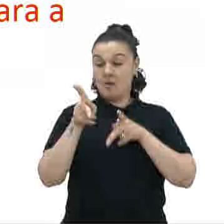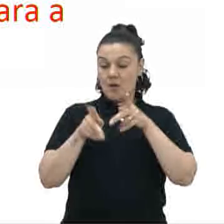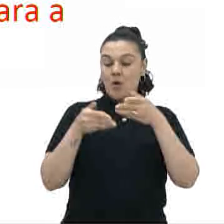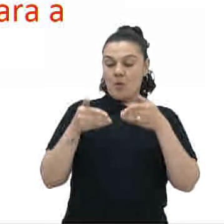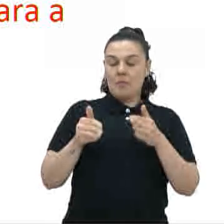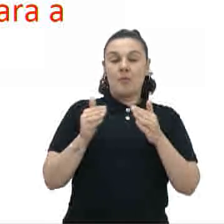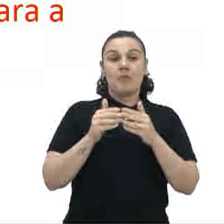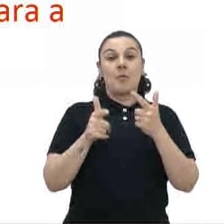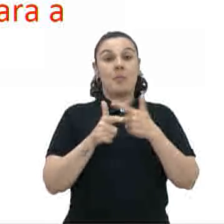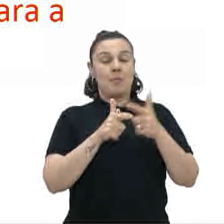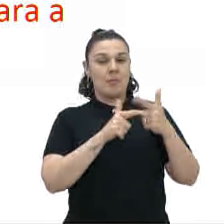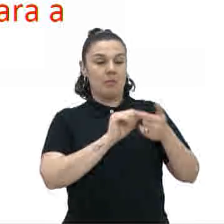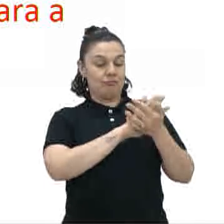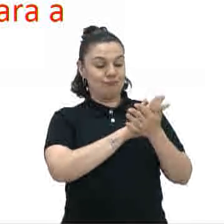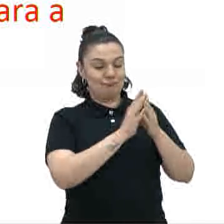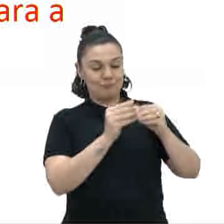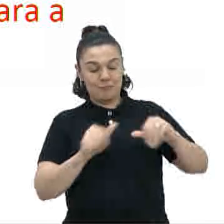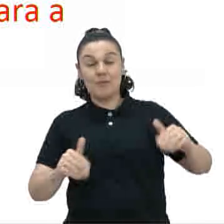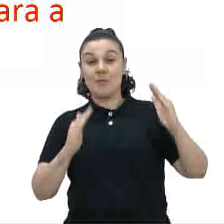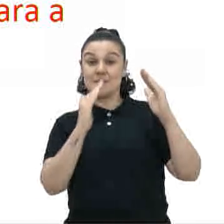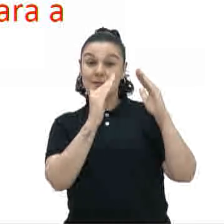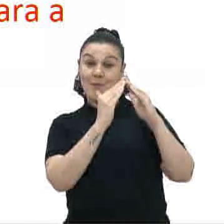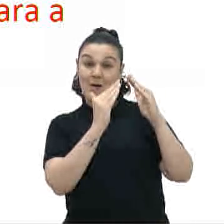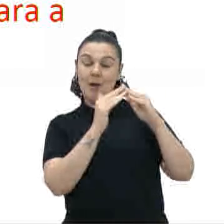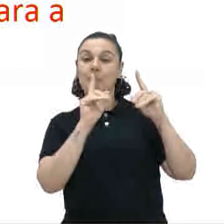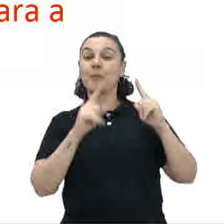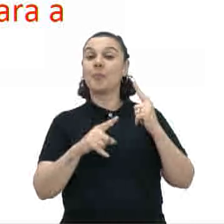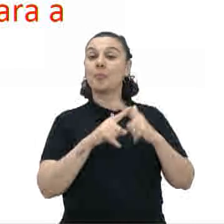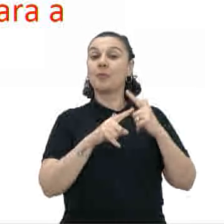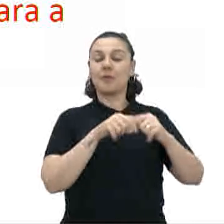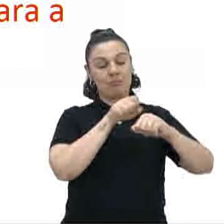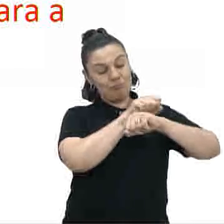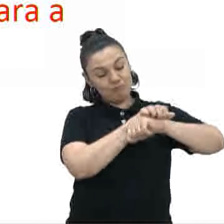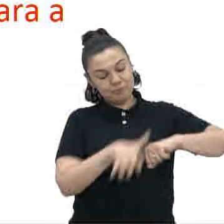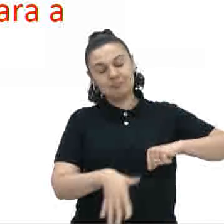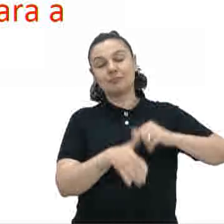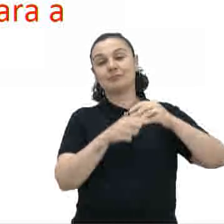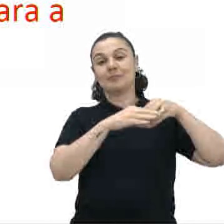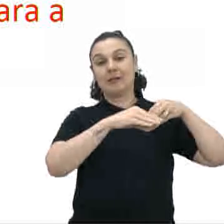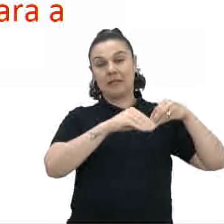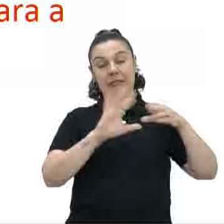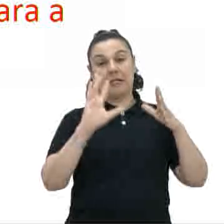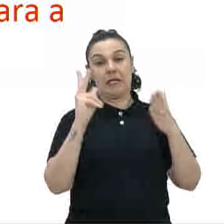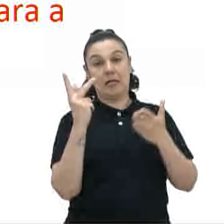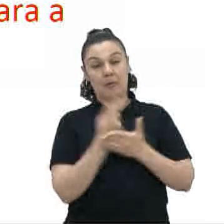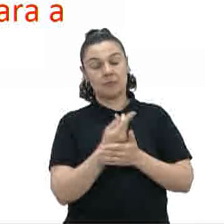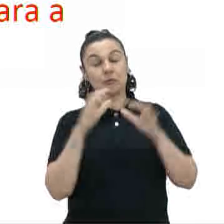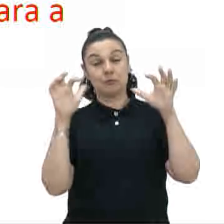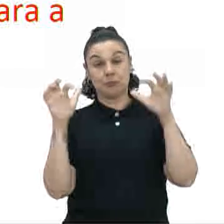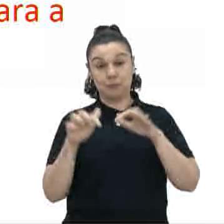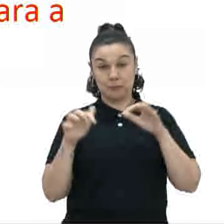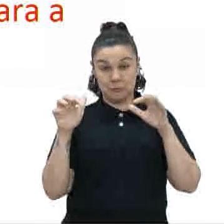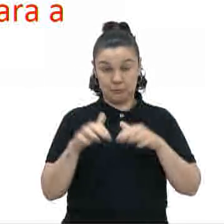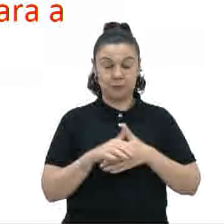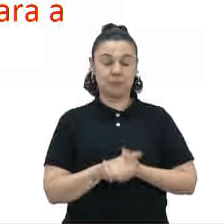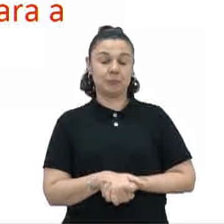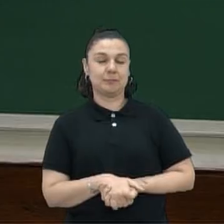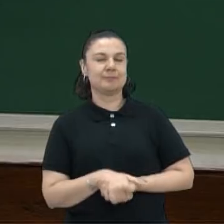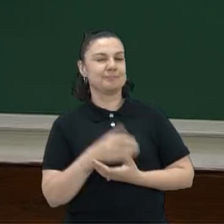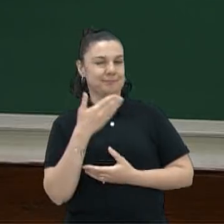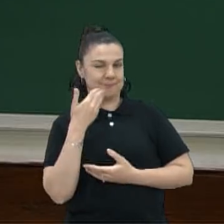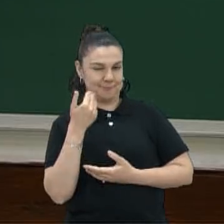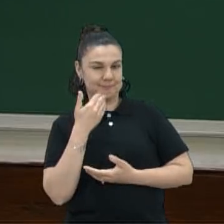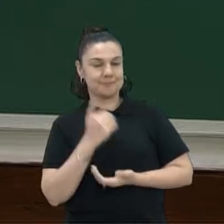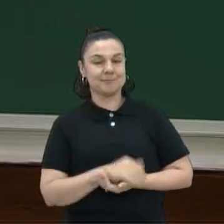local enfrenta a destruição de suas moradias em decorrência do deslizamento de terra provocado pelas fortes chuvas. Essa ficou